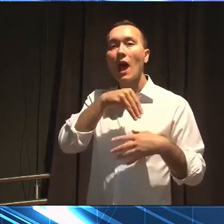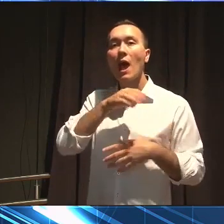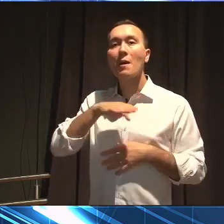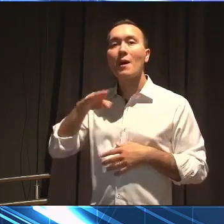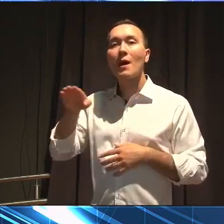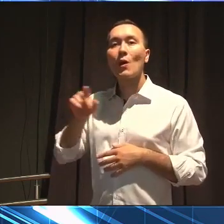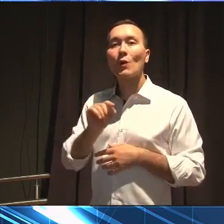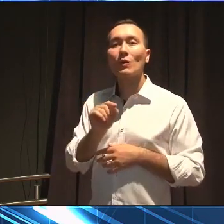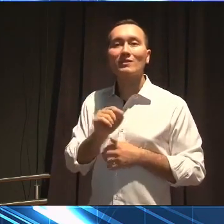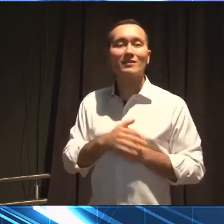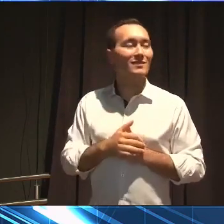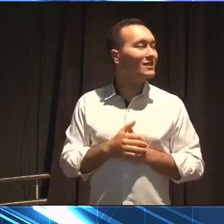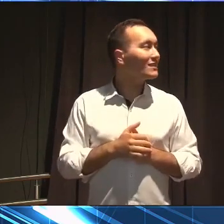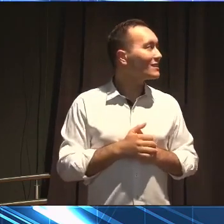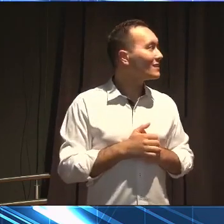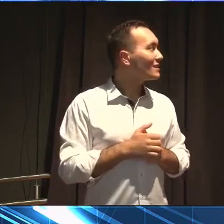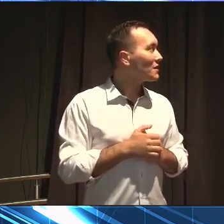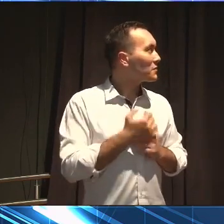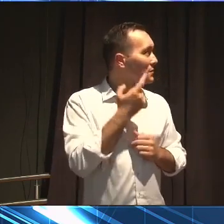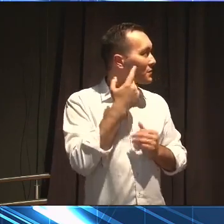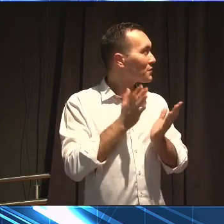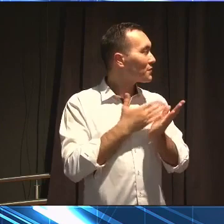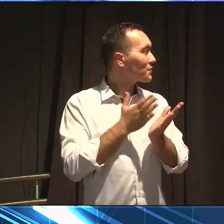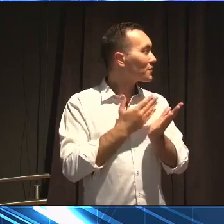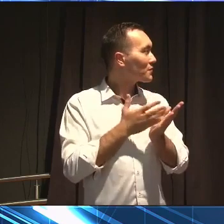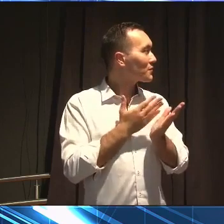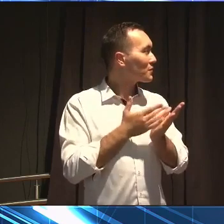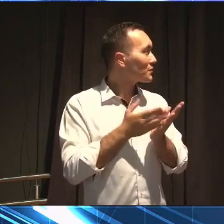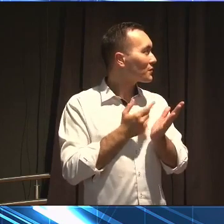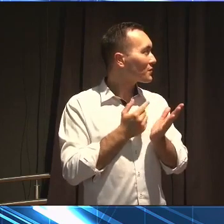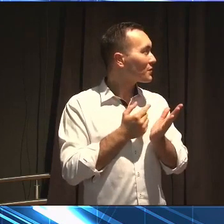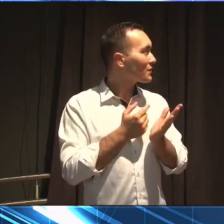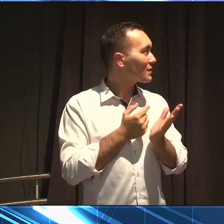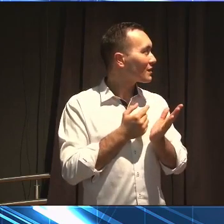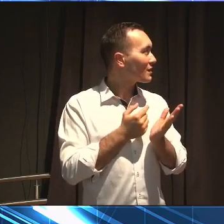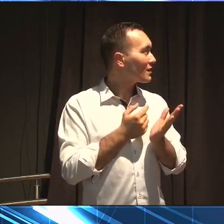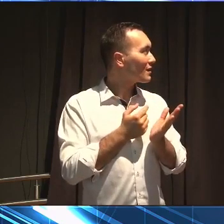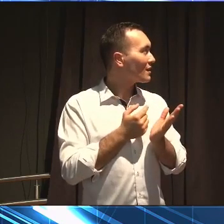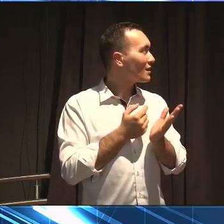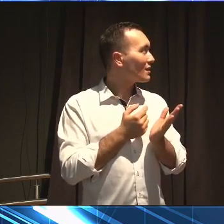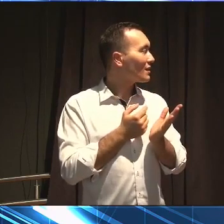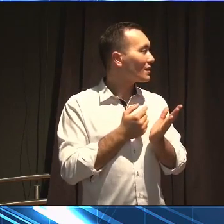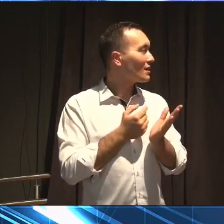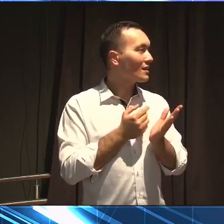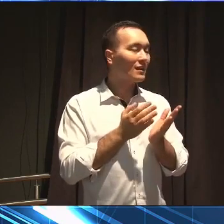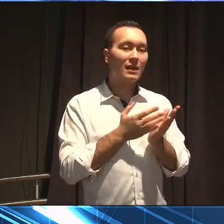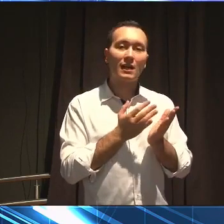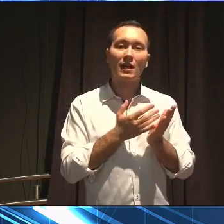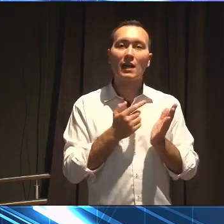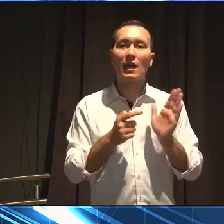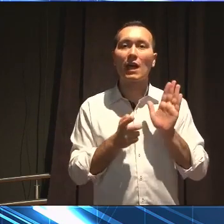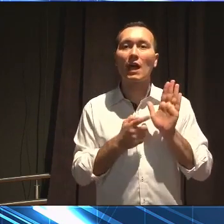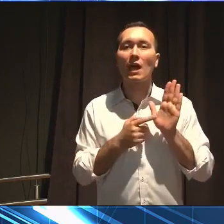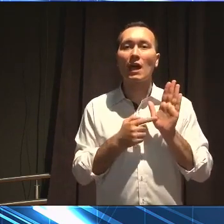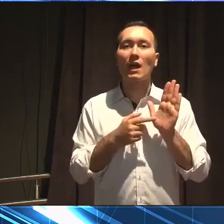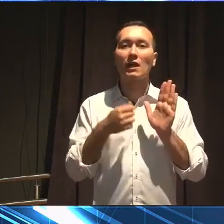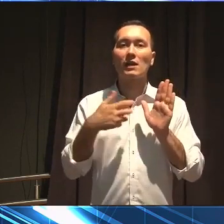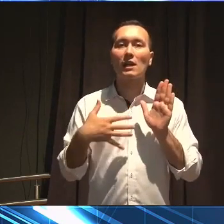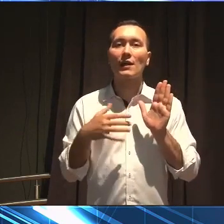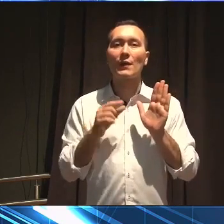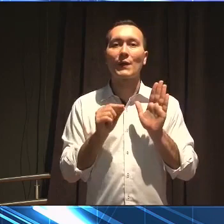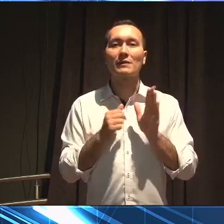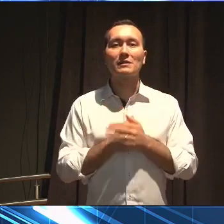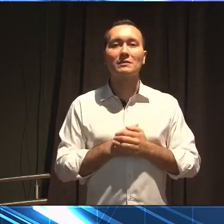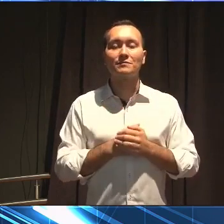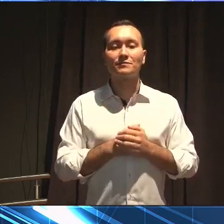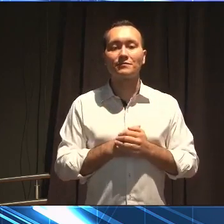Então, aqui nesse livro, né, El Pequeno Ilustrado, desculpa aí meu espanhol, mas hã, este livro